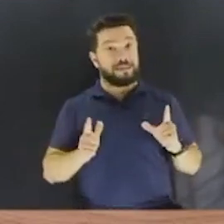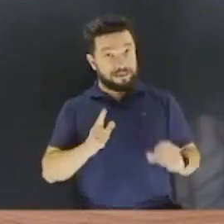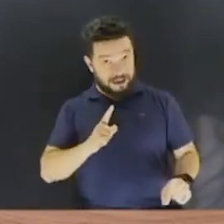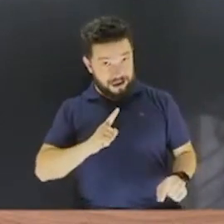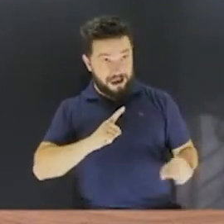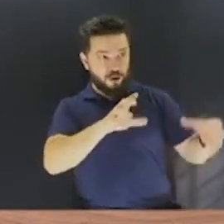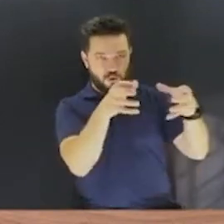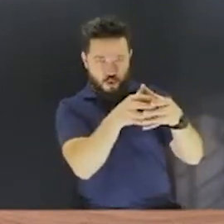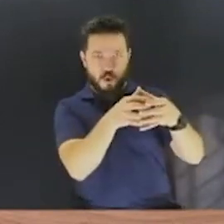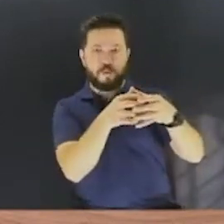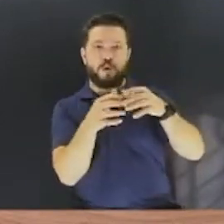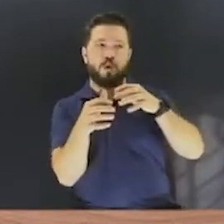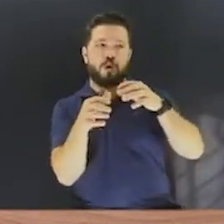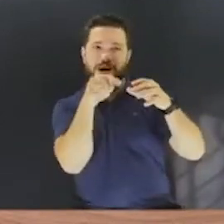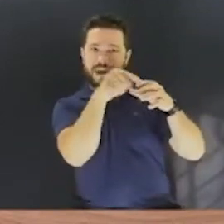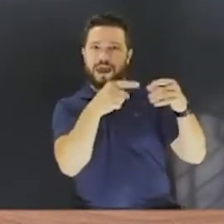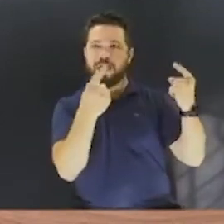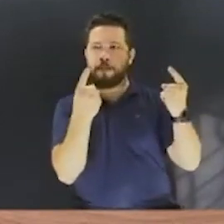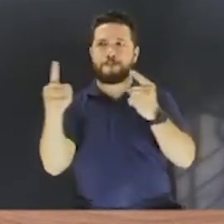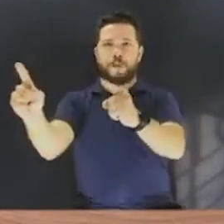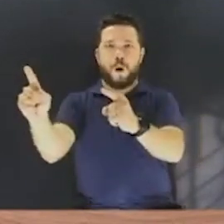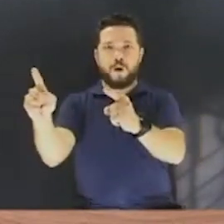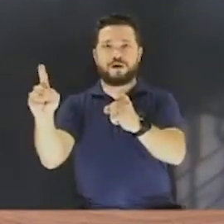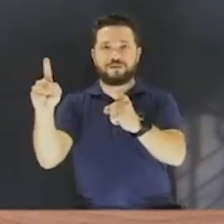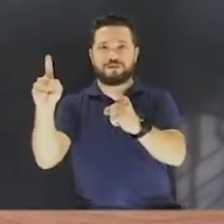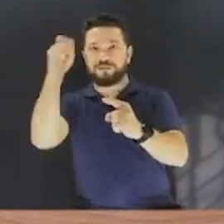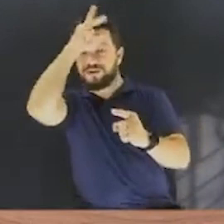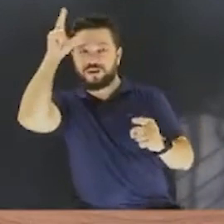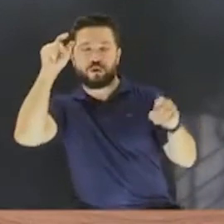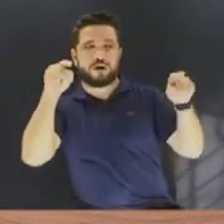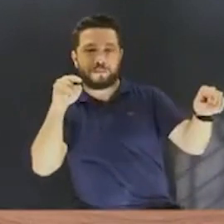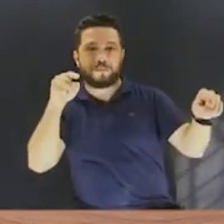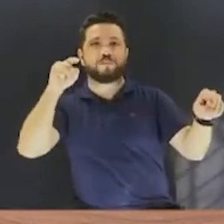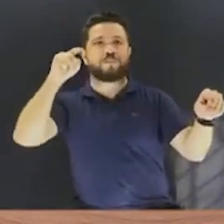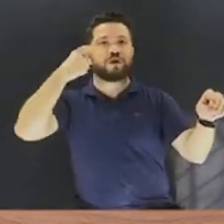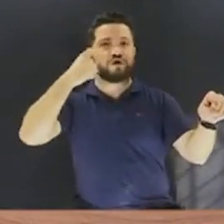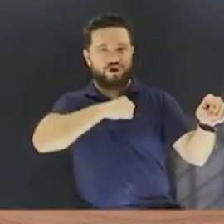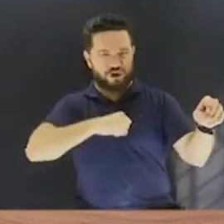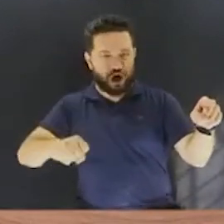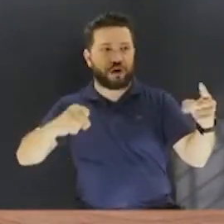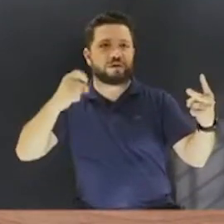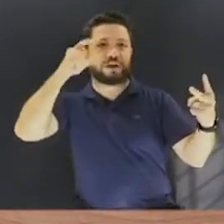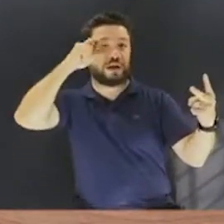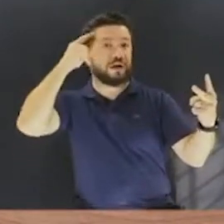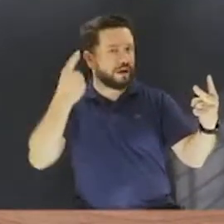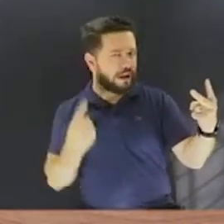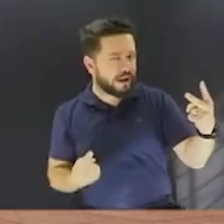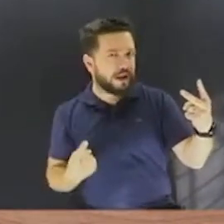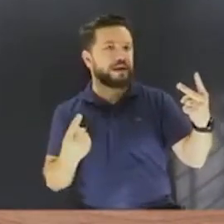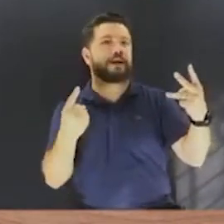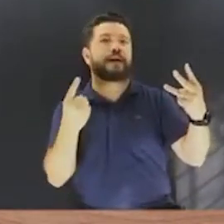geor Prates com a vereadora professora Josete Que contava com a própria Vereadora Maria Letícia